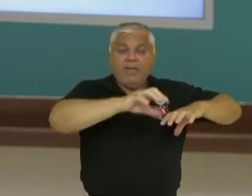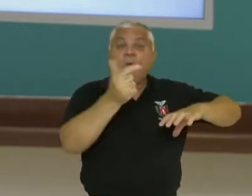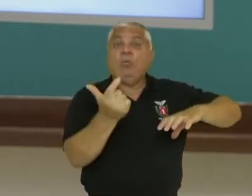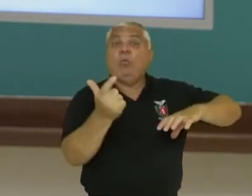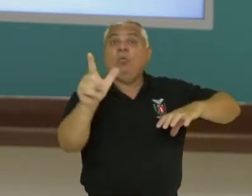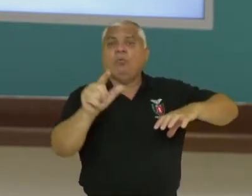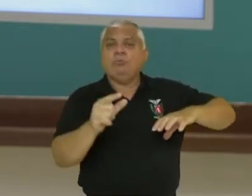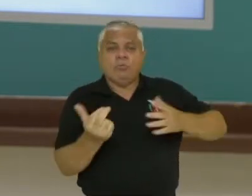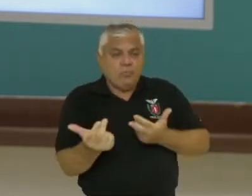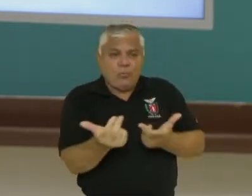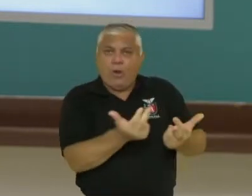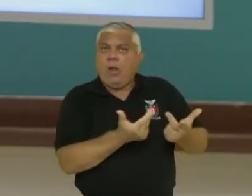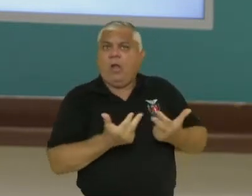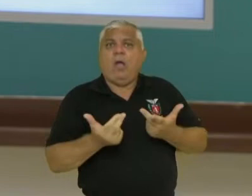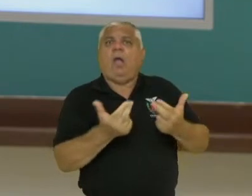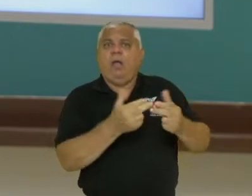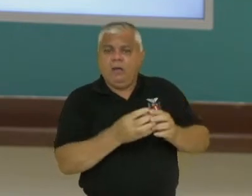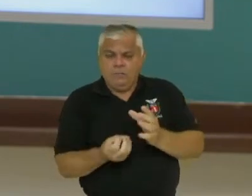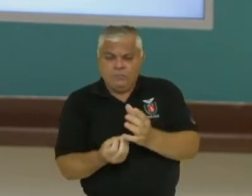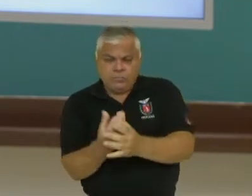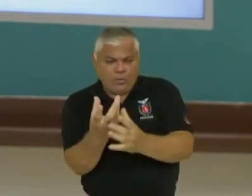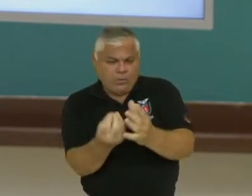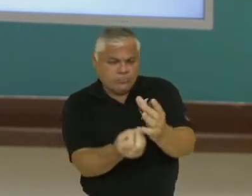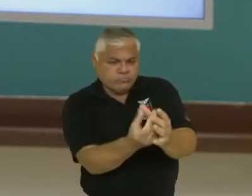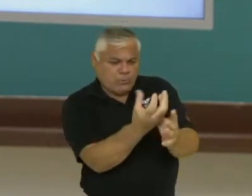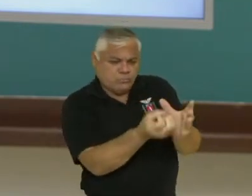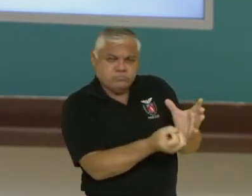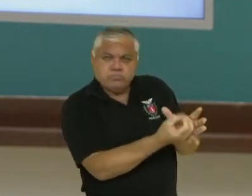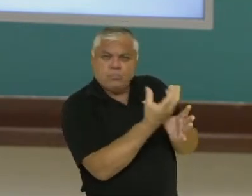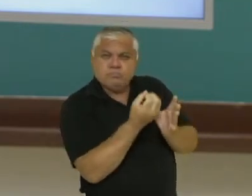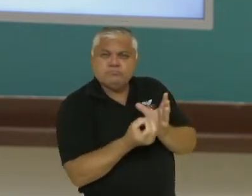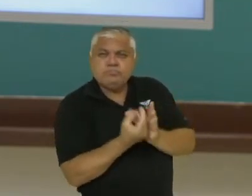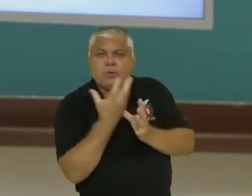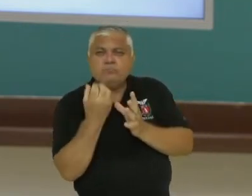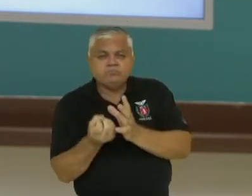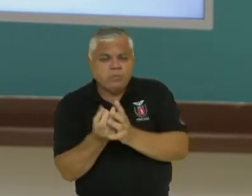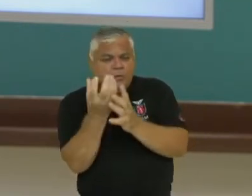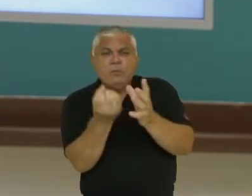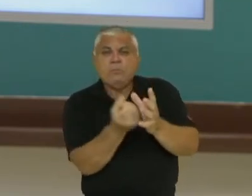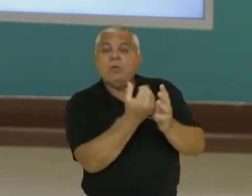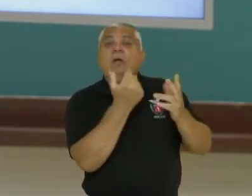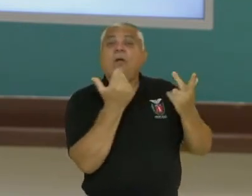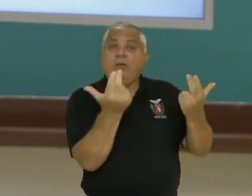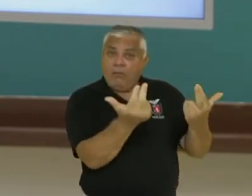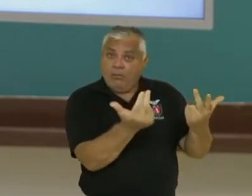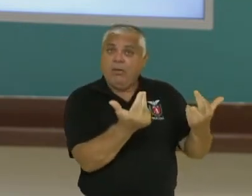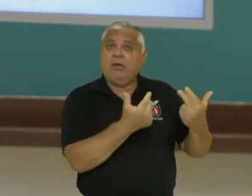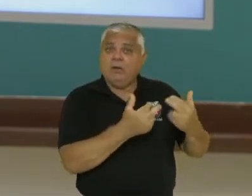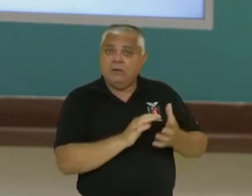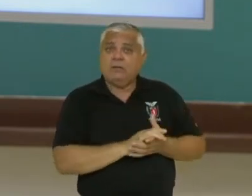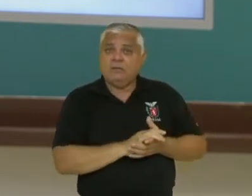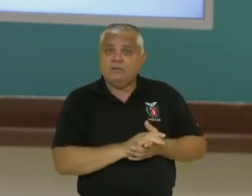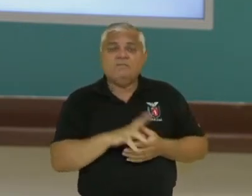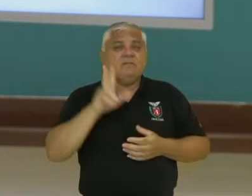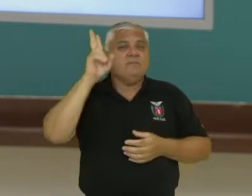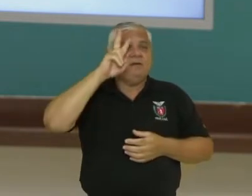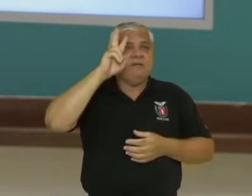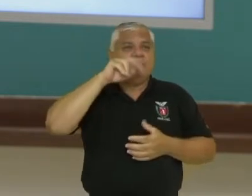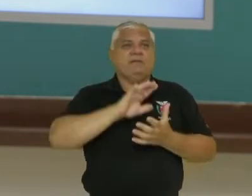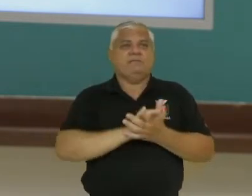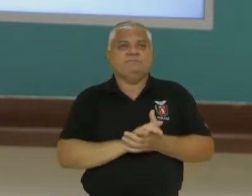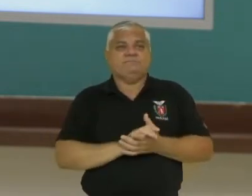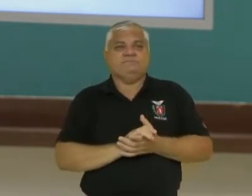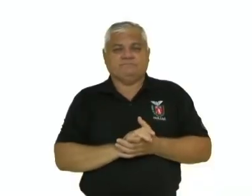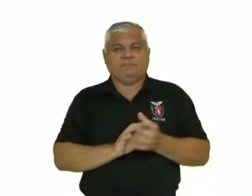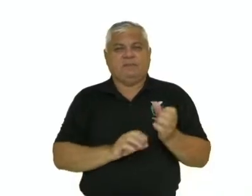originados ao mesmo tempo. Então, quando a gente fala da formação da Terra, consequentemente, os outros planetas também foram formados. Vamos relembrar os planetas? Então,